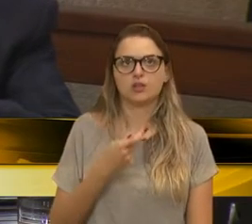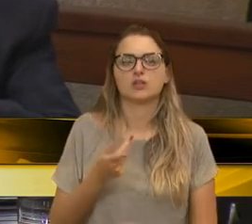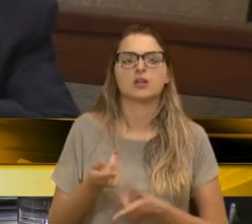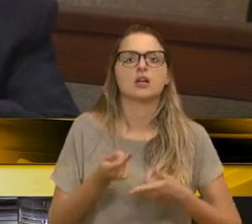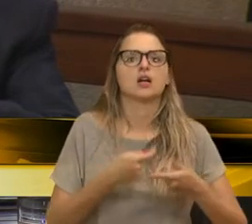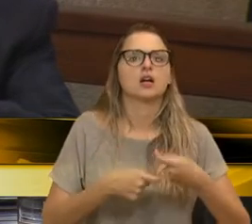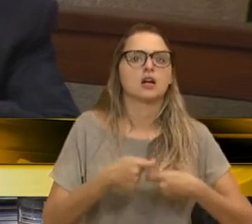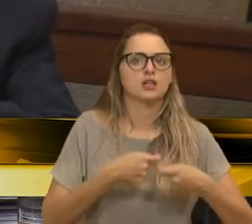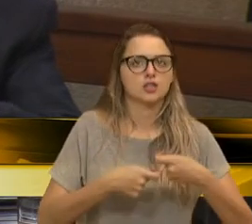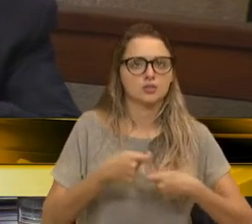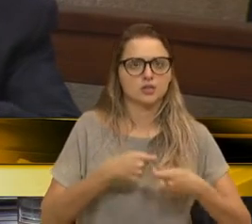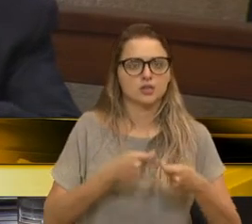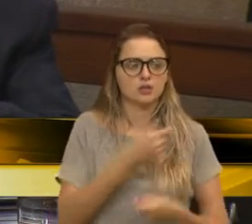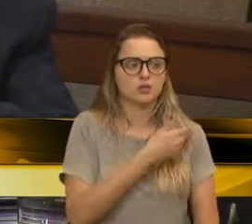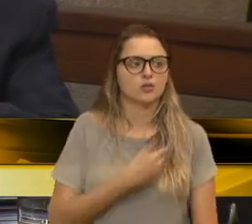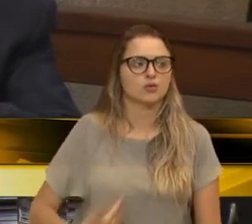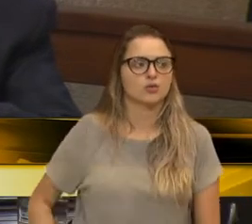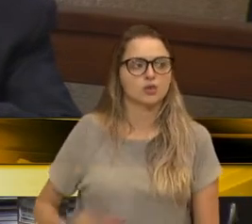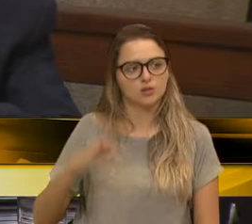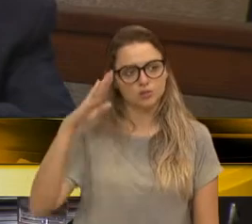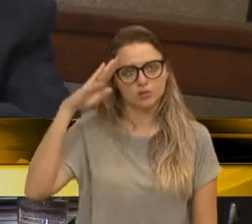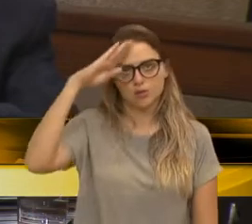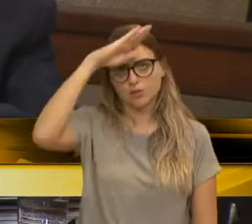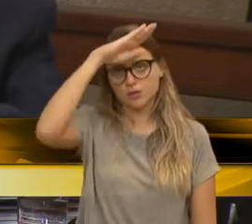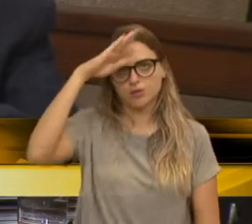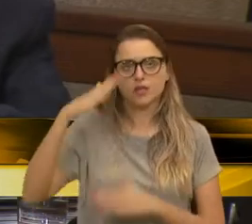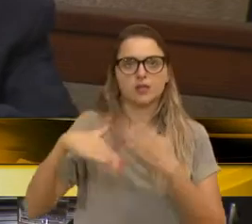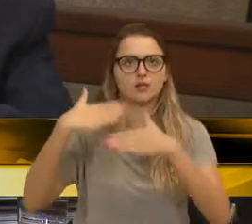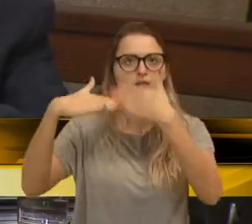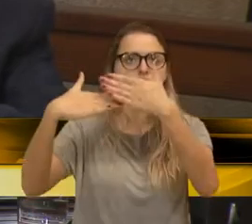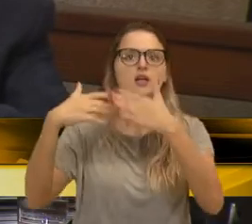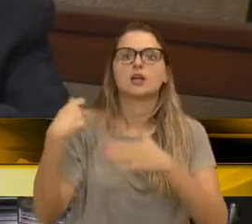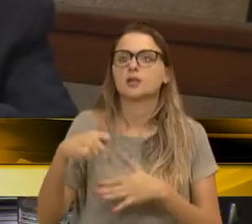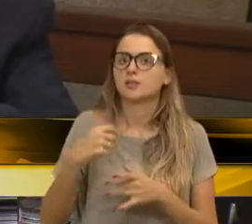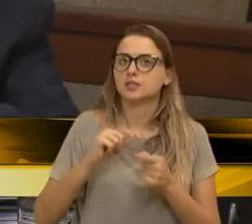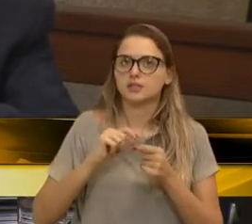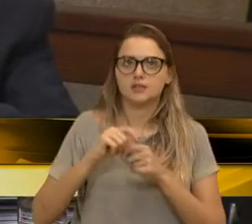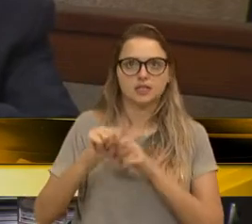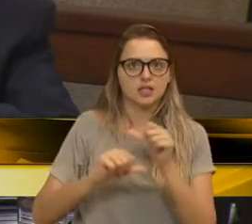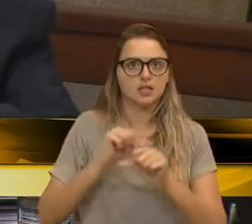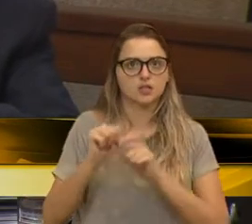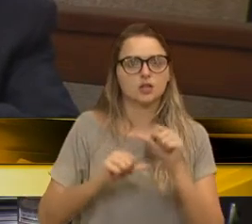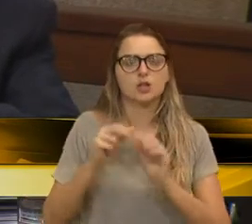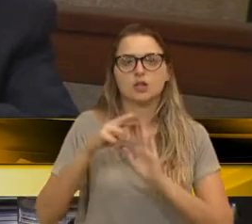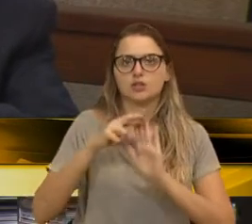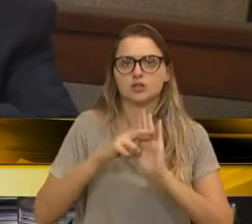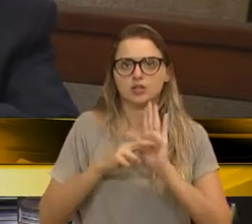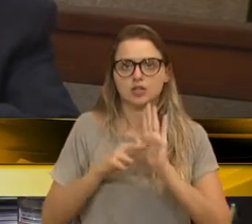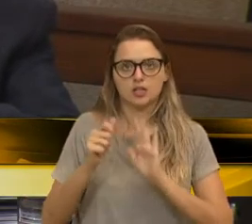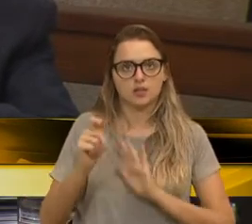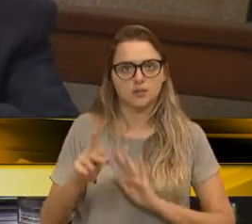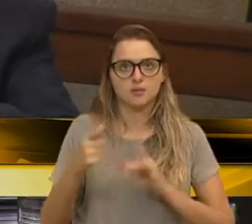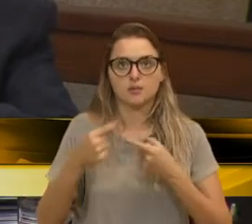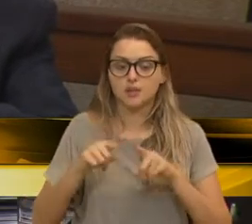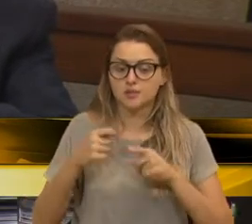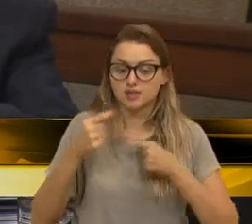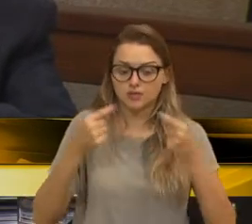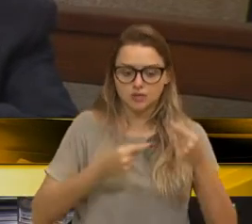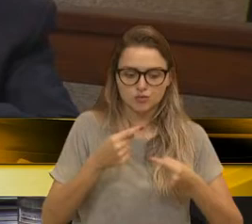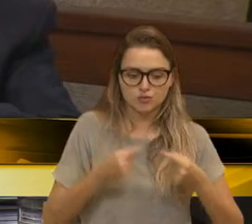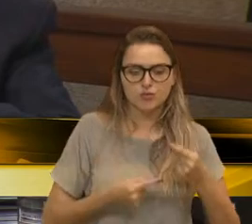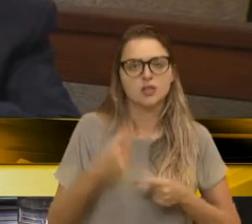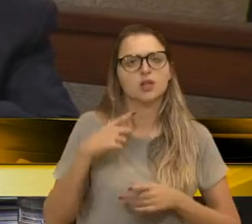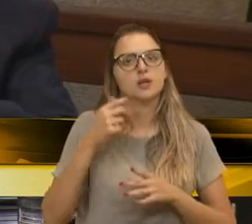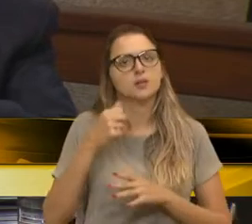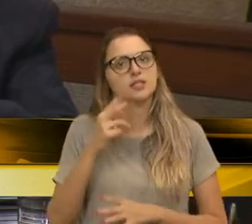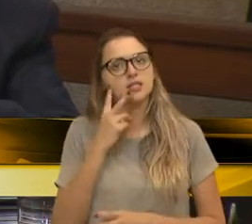administração Bolsonaro, em muitas áreas, ela está avançando, ela vai precisar fazer a reforma da Previdência, mas ela tem que ser discutida, tem que atacar os